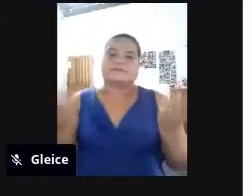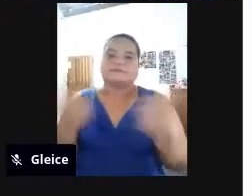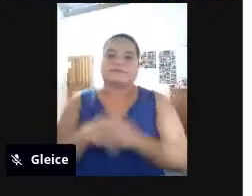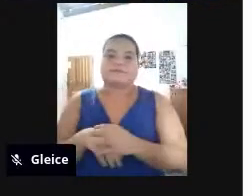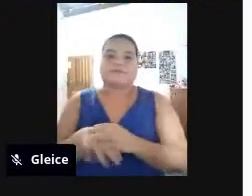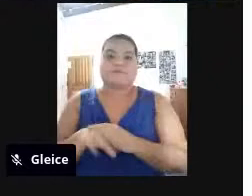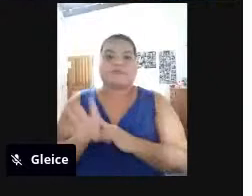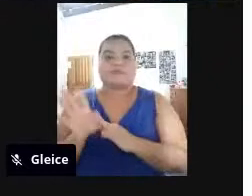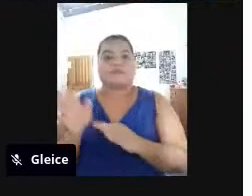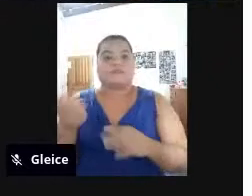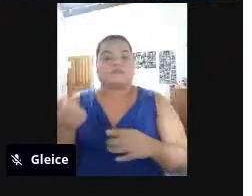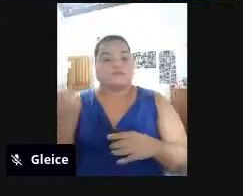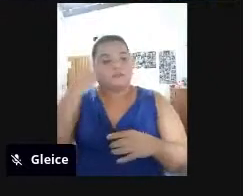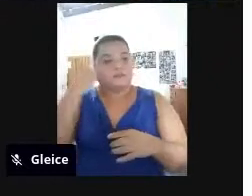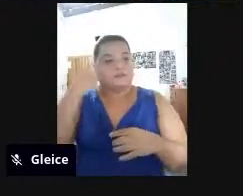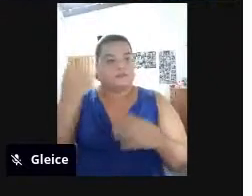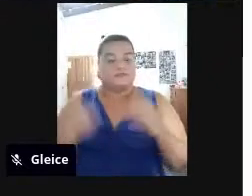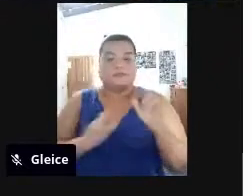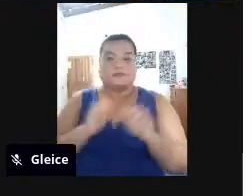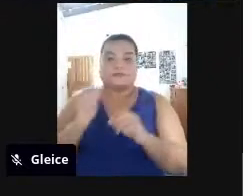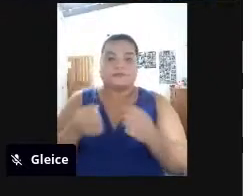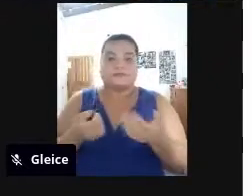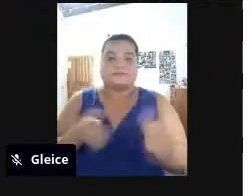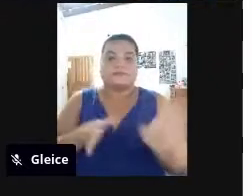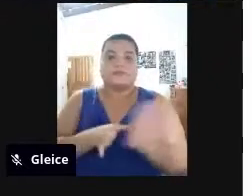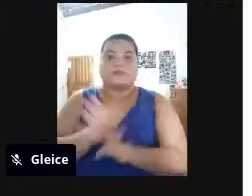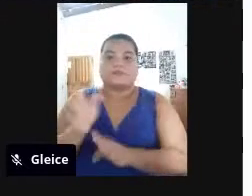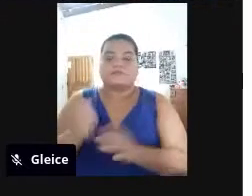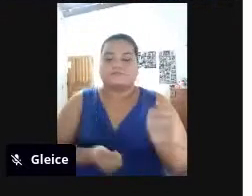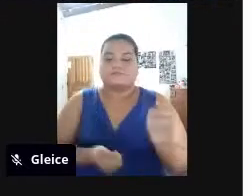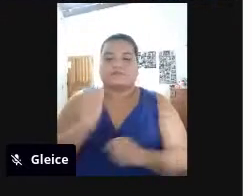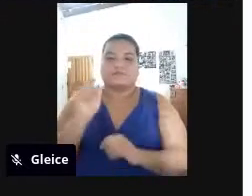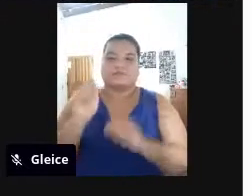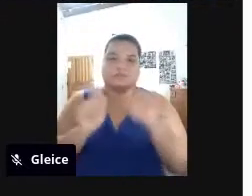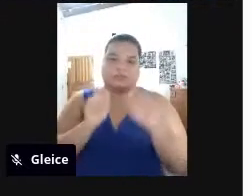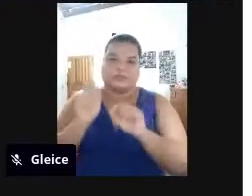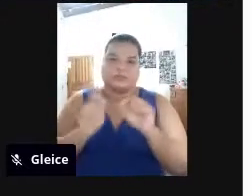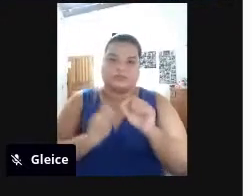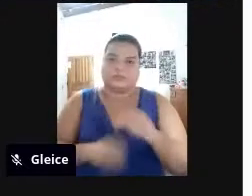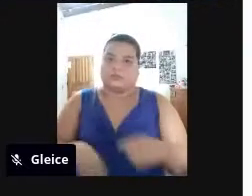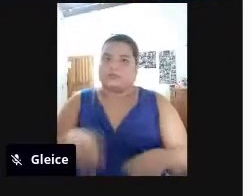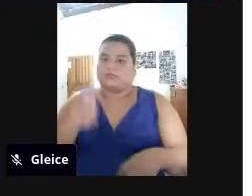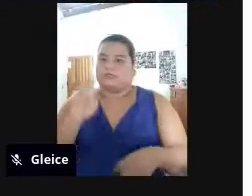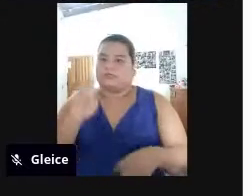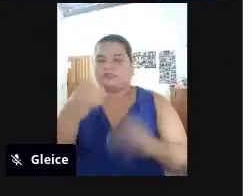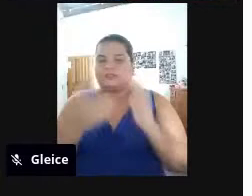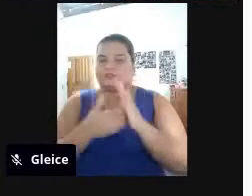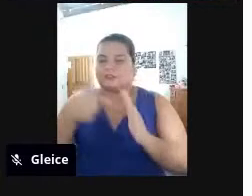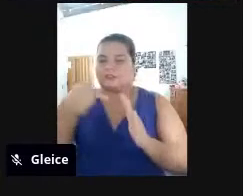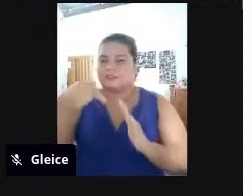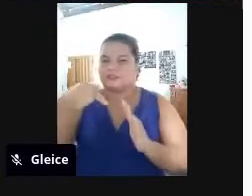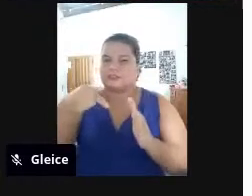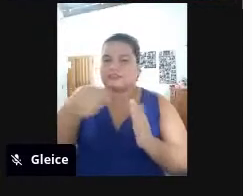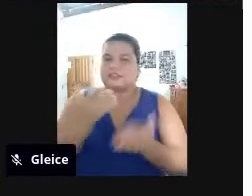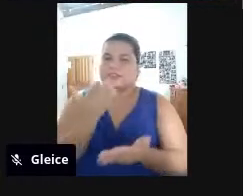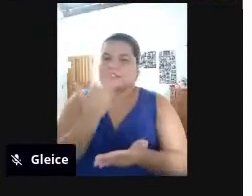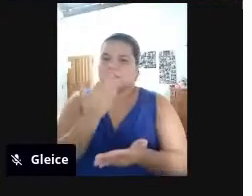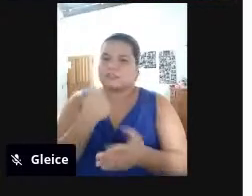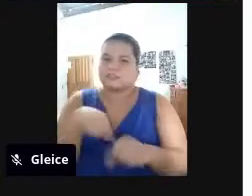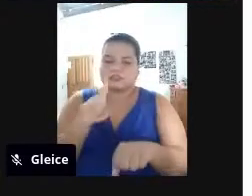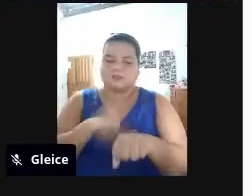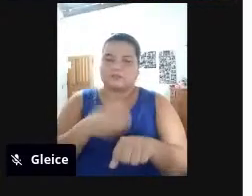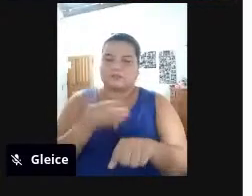a recomendação geral é de 5 a 7 refeições por dia. Em cada refeição, que se